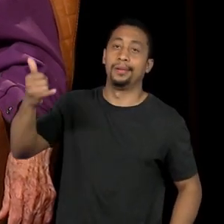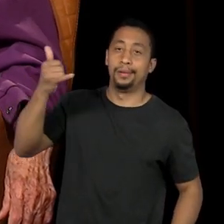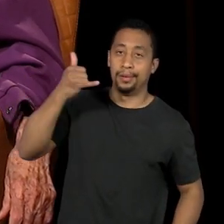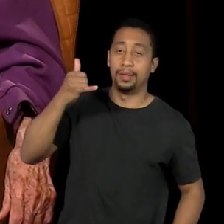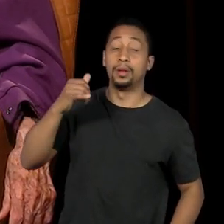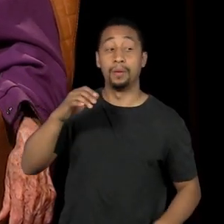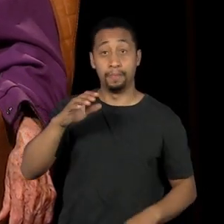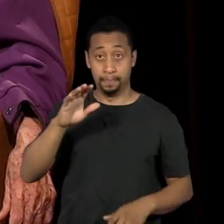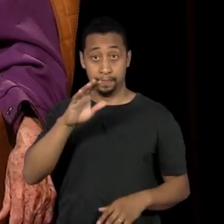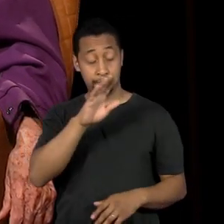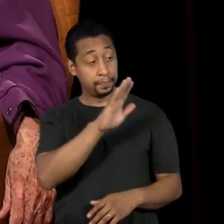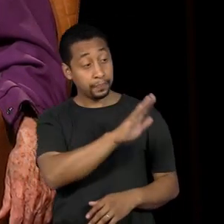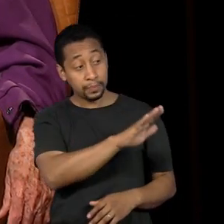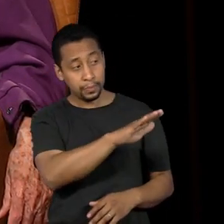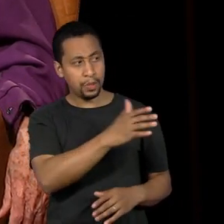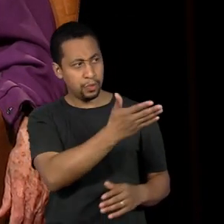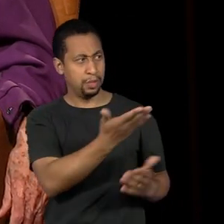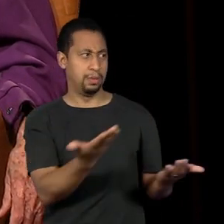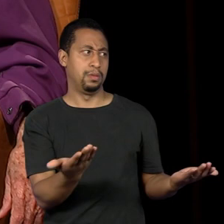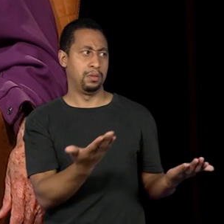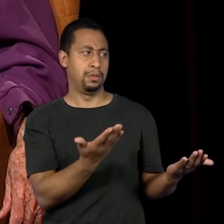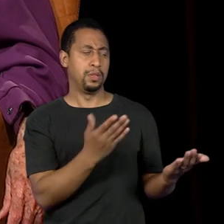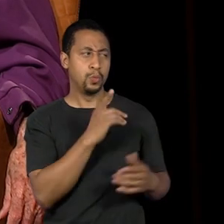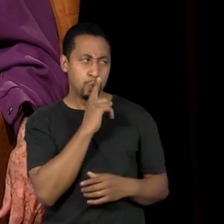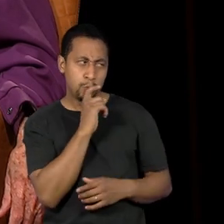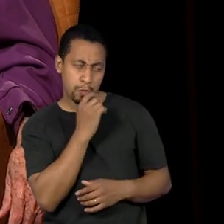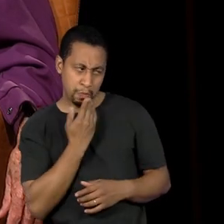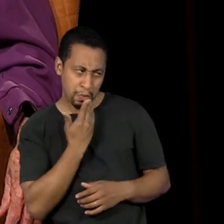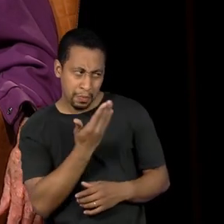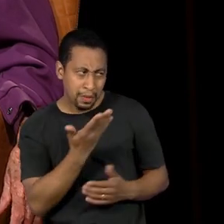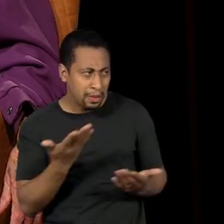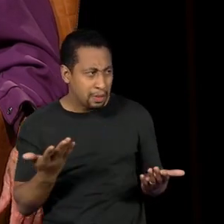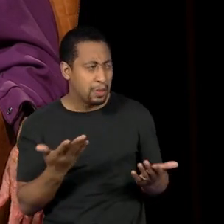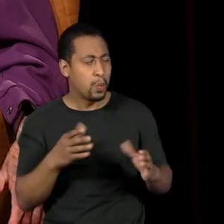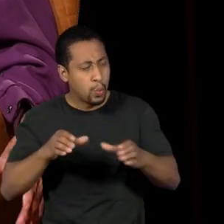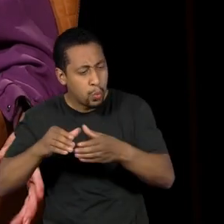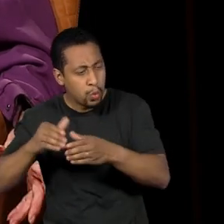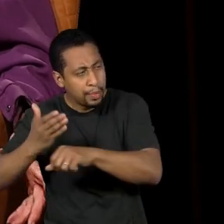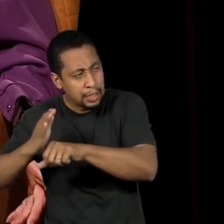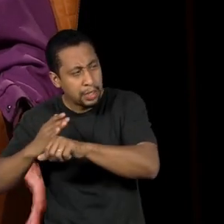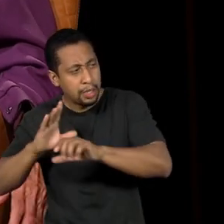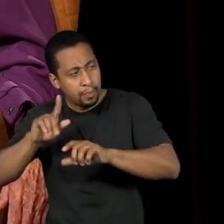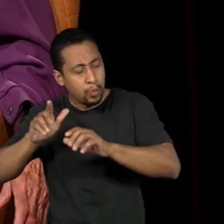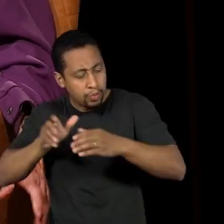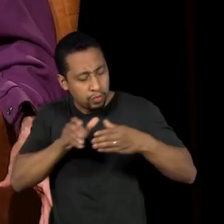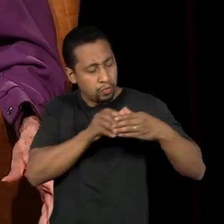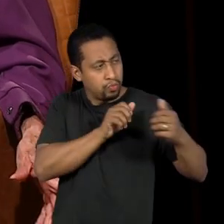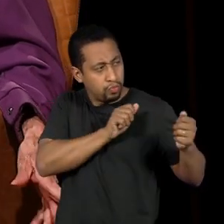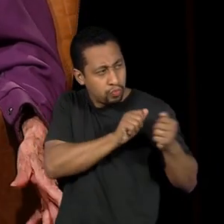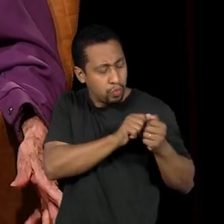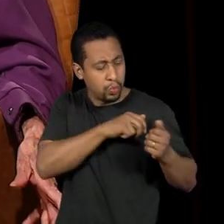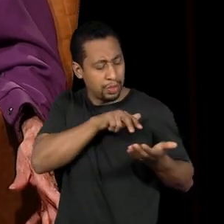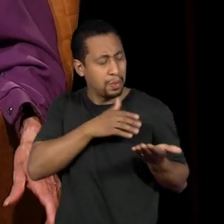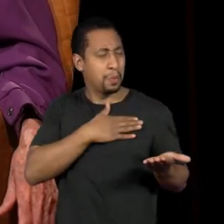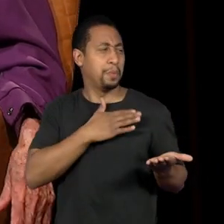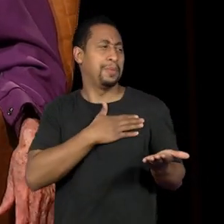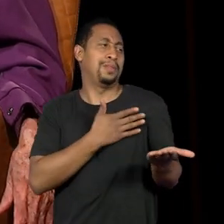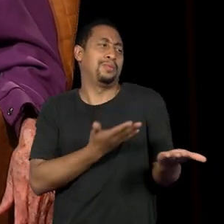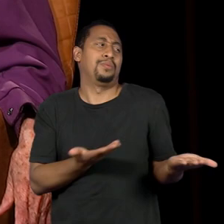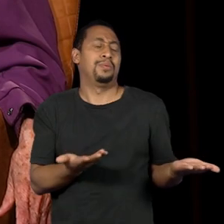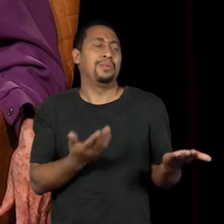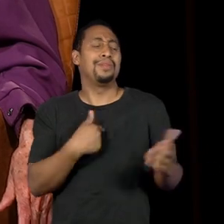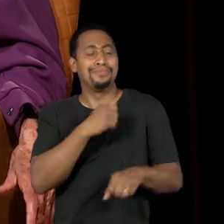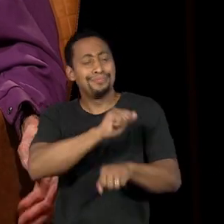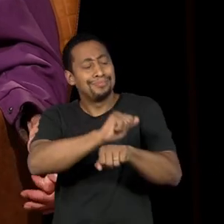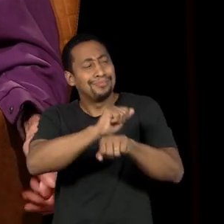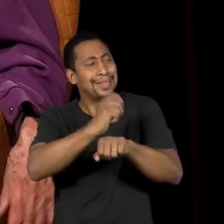fazer um grupo comigo, que ia dançar comigo, eu prometi. Então, vem para São Paulo, estou esperando.